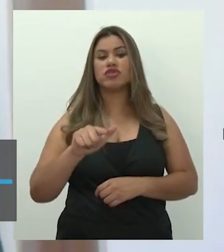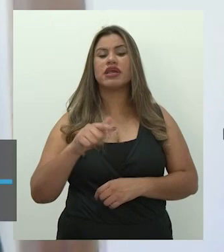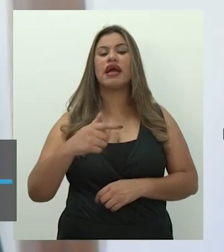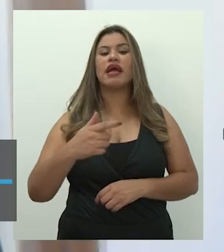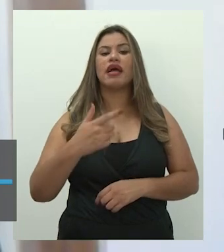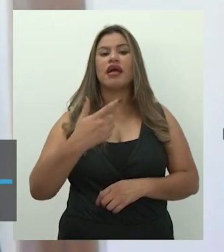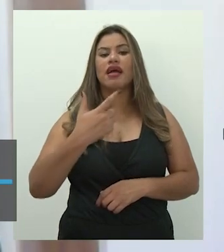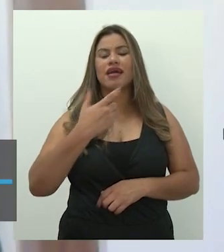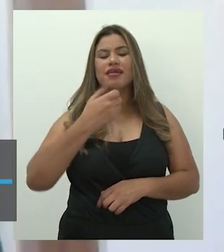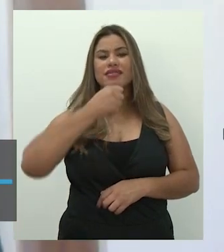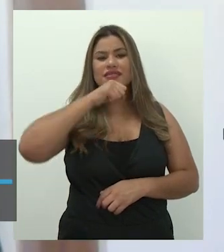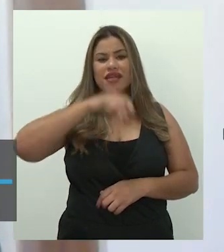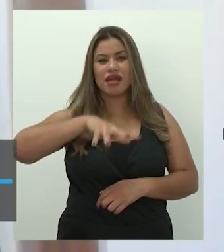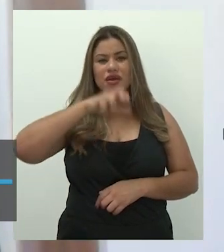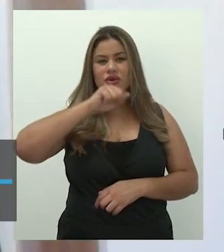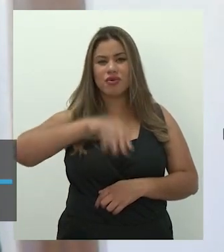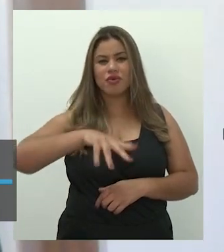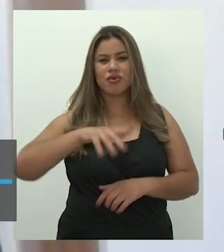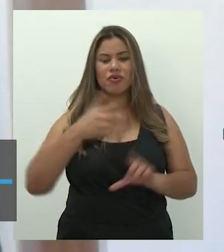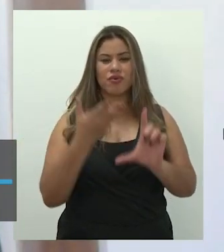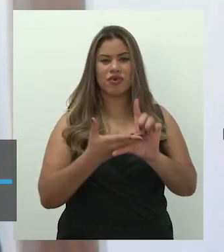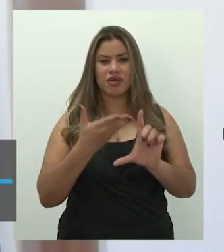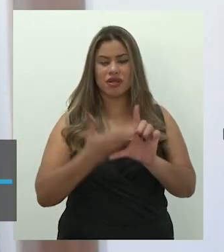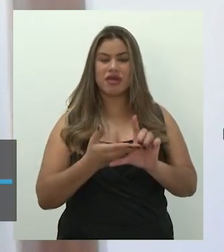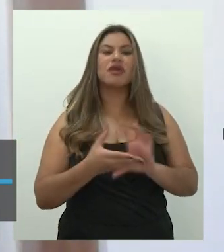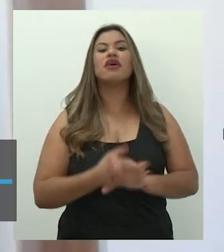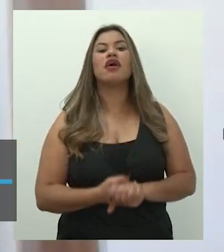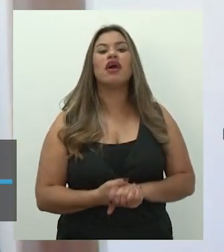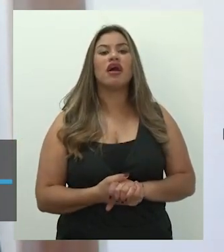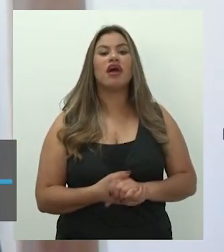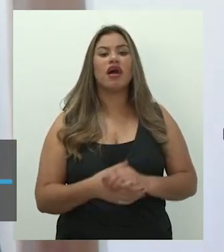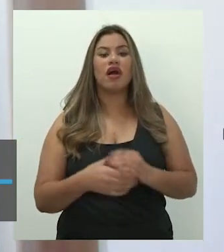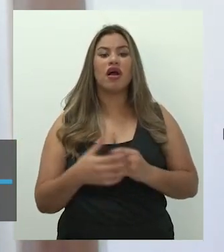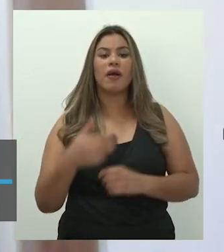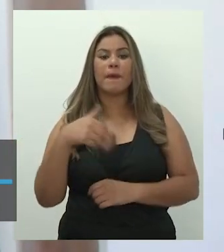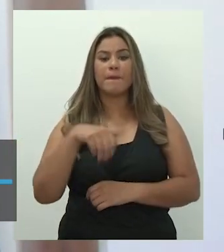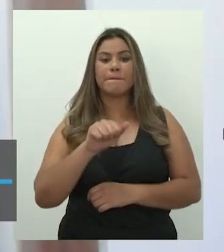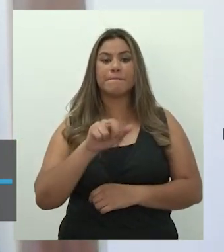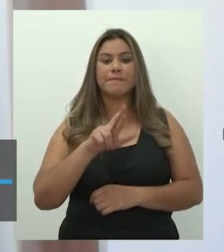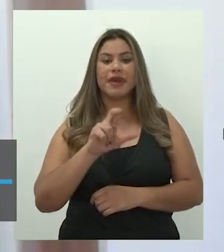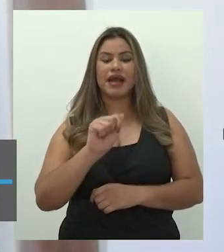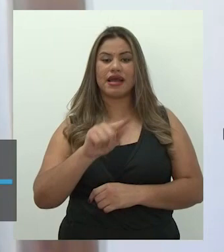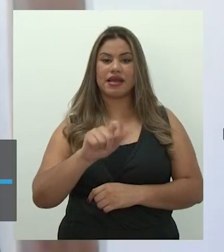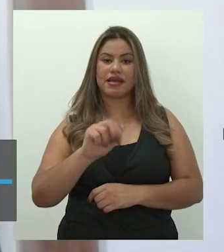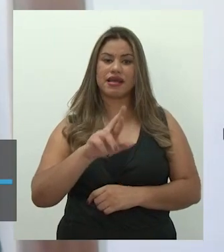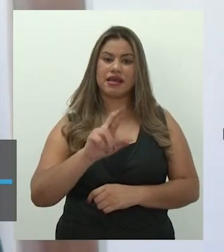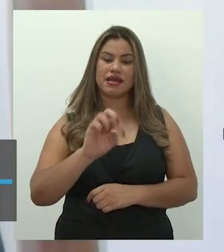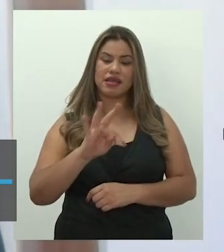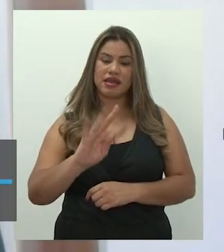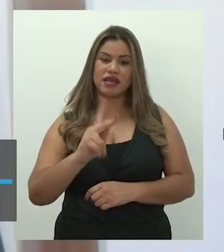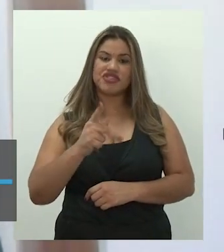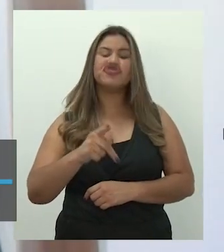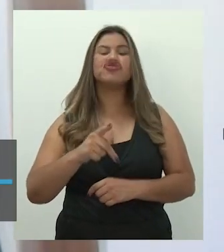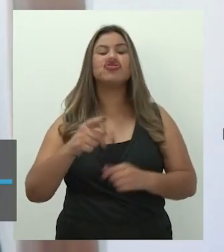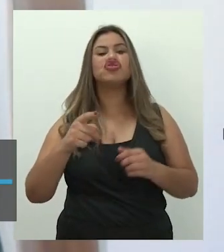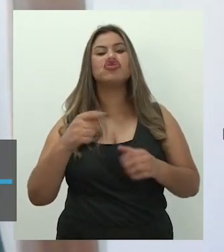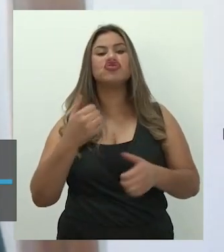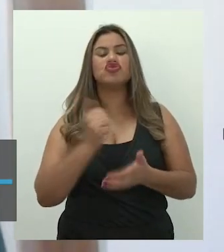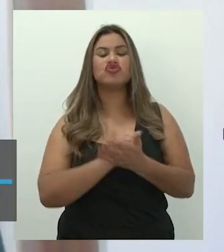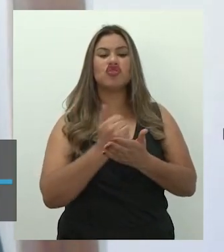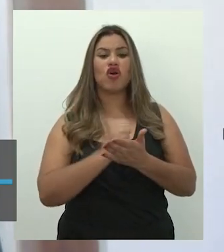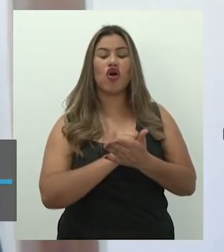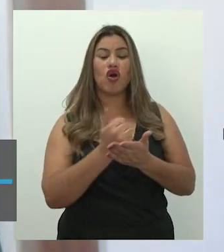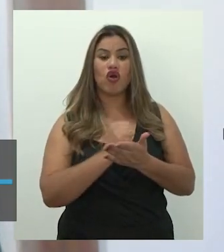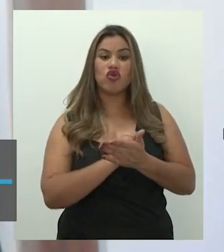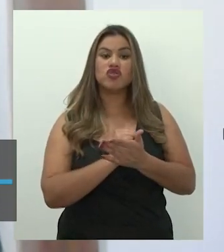falou sudoku, dominó, rodando de conversa, Margarete, jogos de teatro, de compra e de produtos